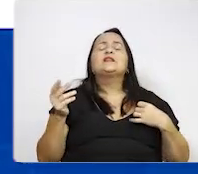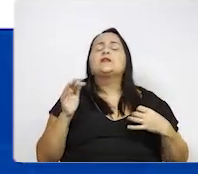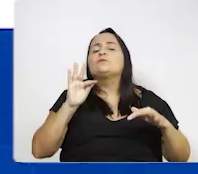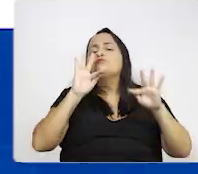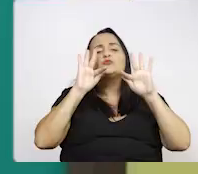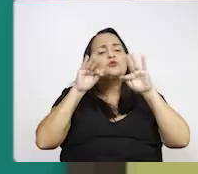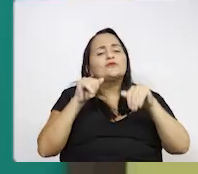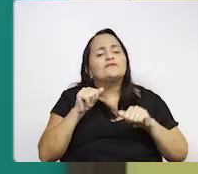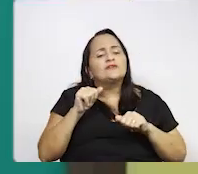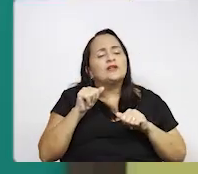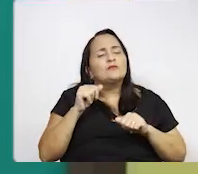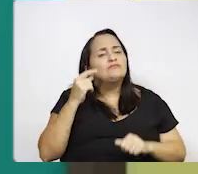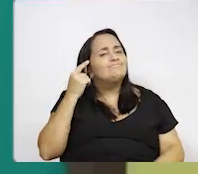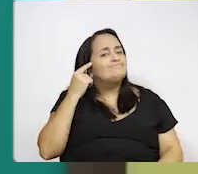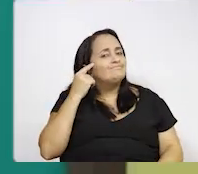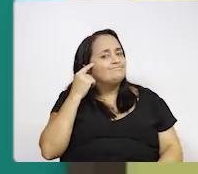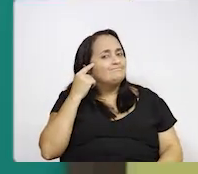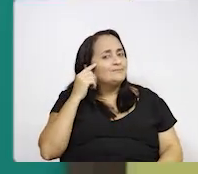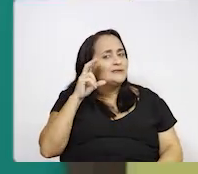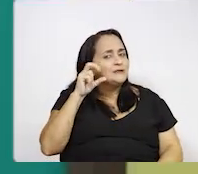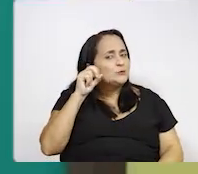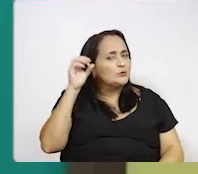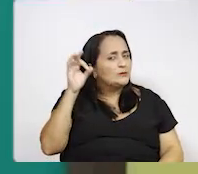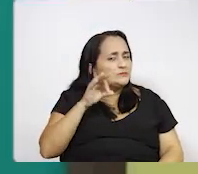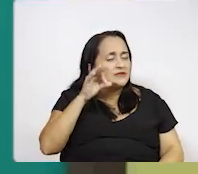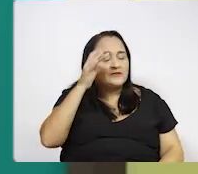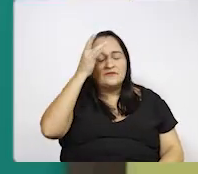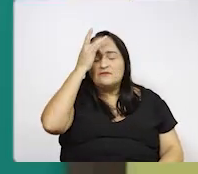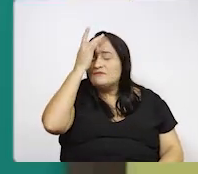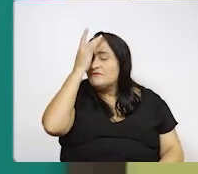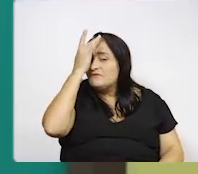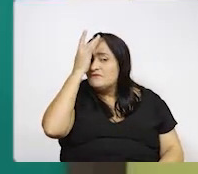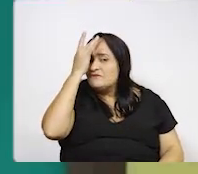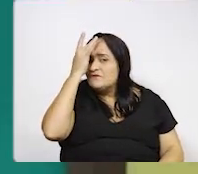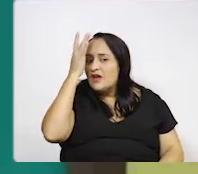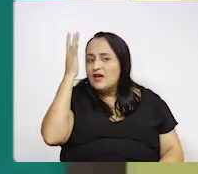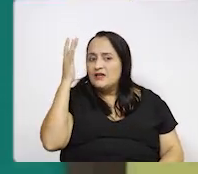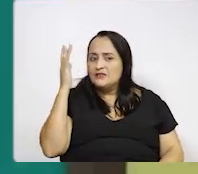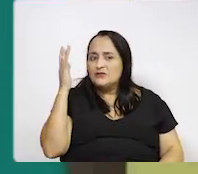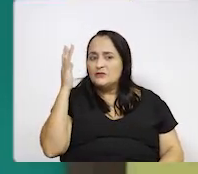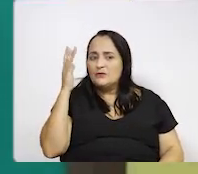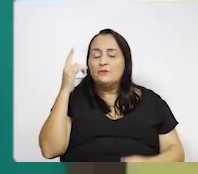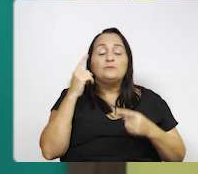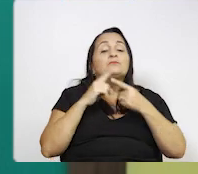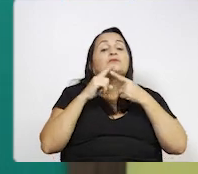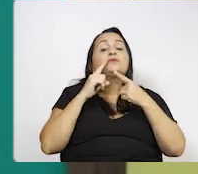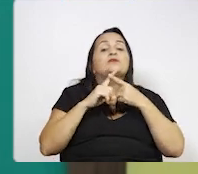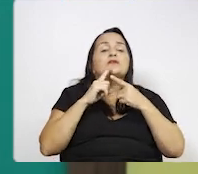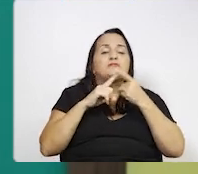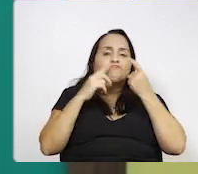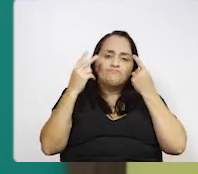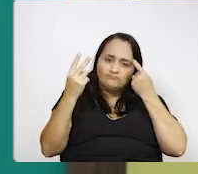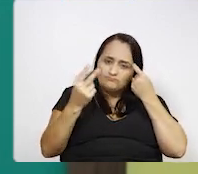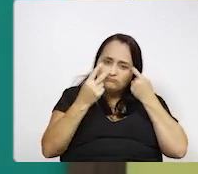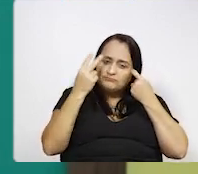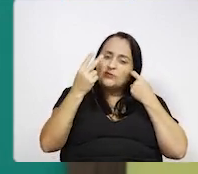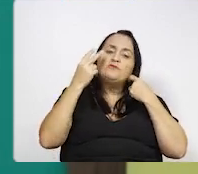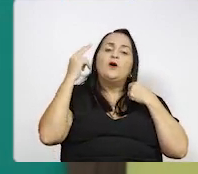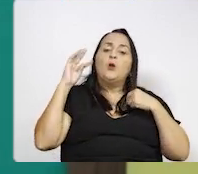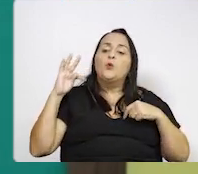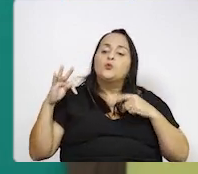pagar? Calcular 50% é muito fácil. Por quê? Porque eu vou pegar o valor